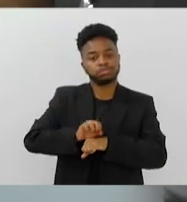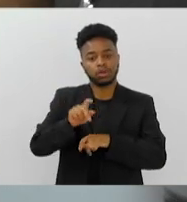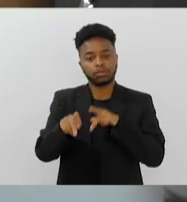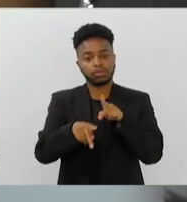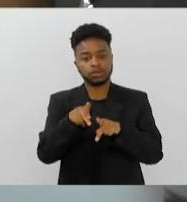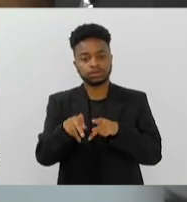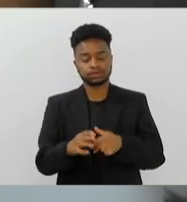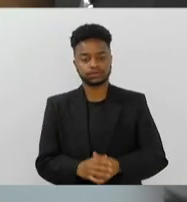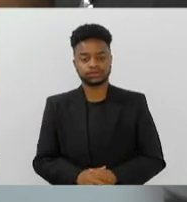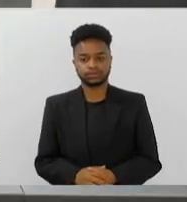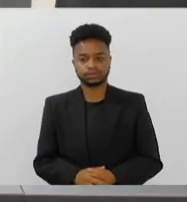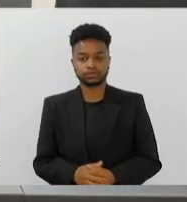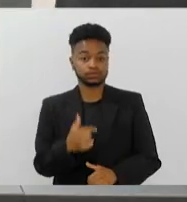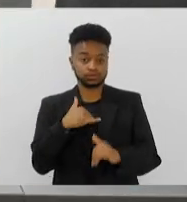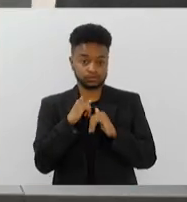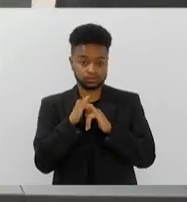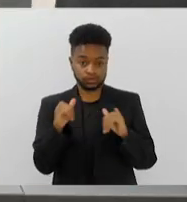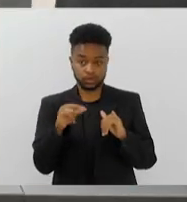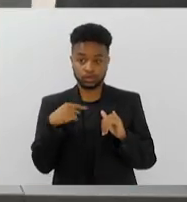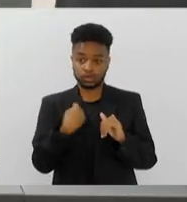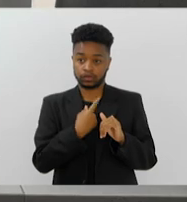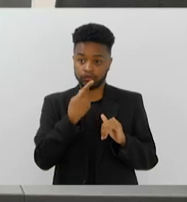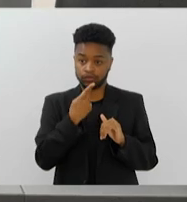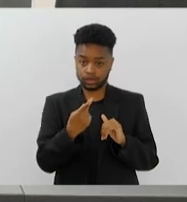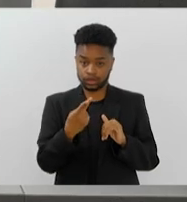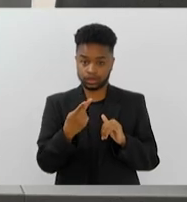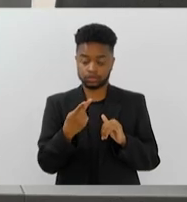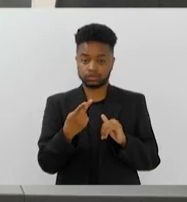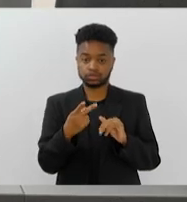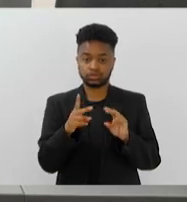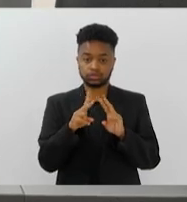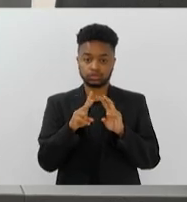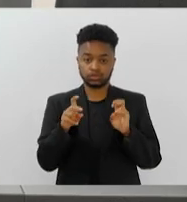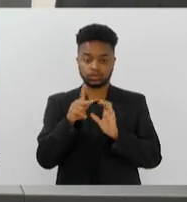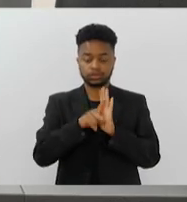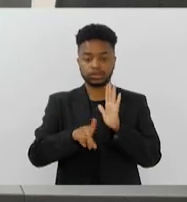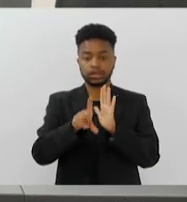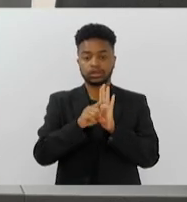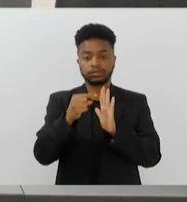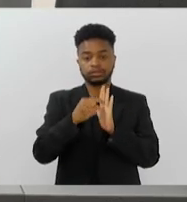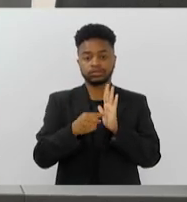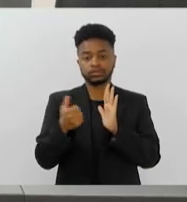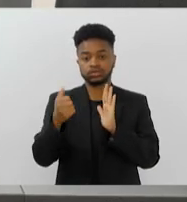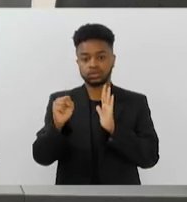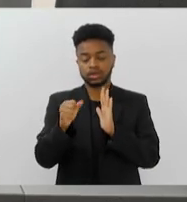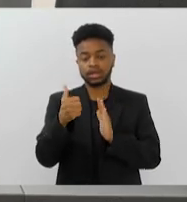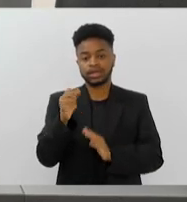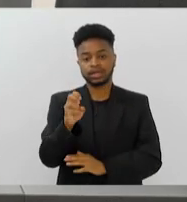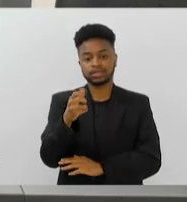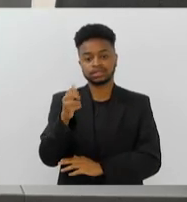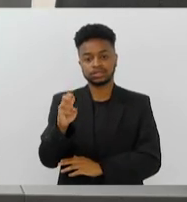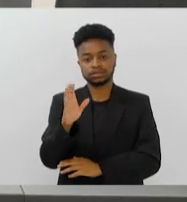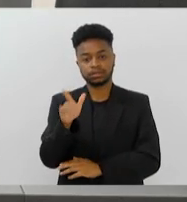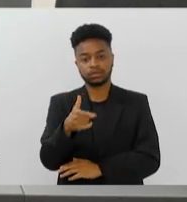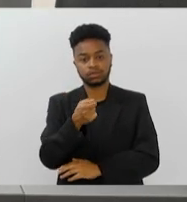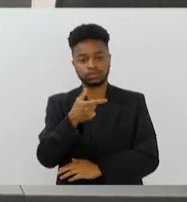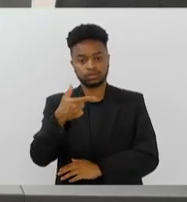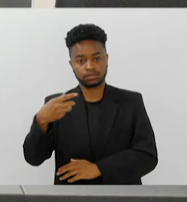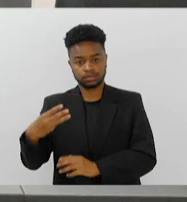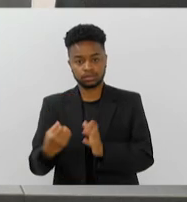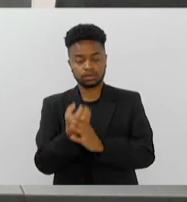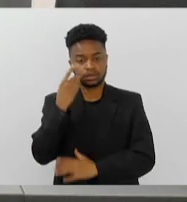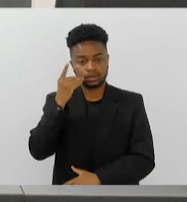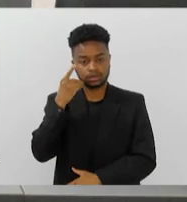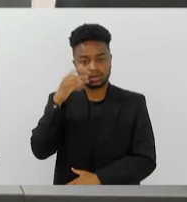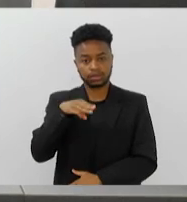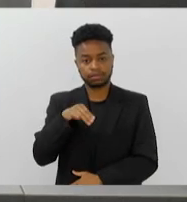deputado Pozzolino... Deixa eu só anunciar, a gente está tratando do projeto para quem nos assiste. É o 18 da pauta, projeto de lei 1515 de 23, de autoria do deputado Carlos Mink, que